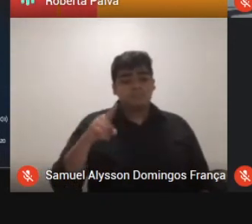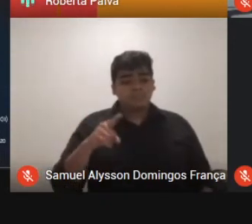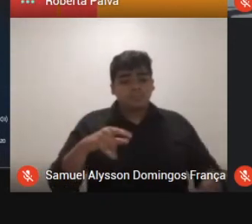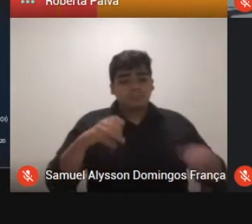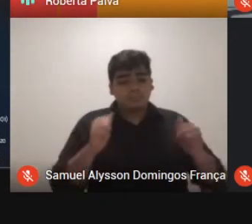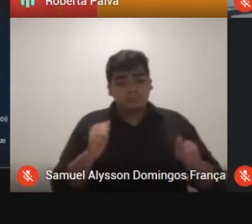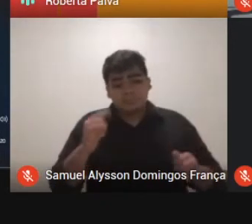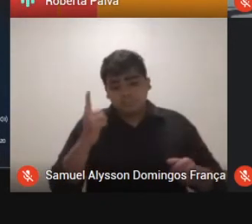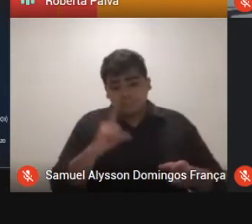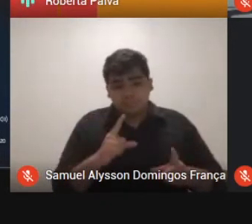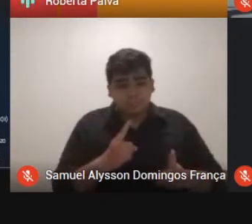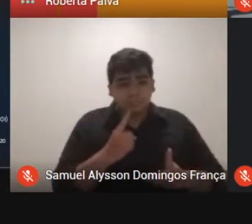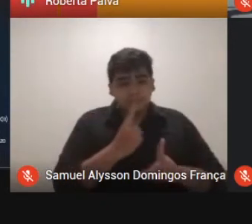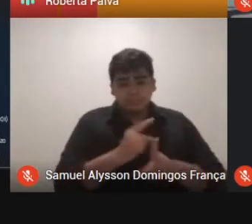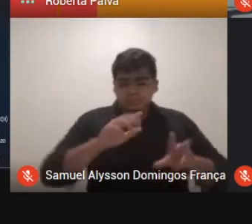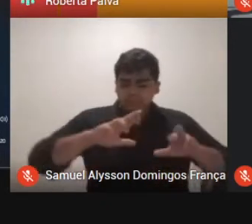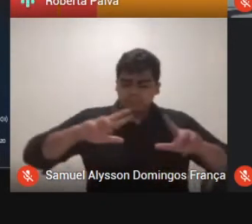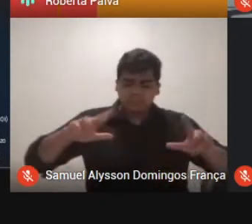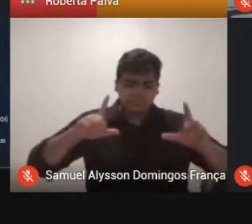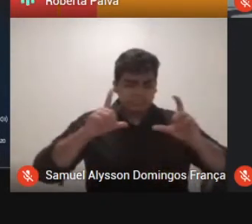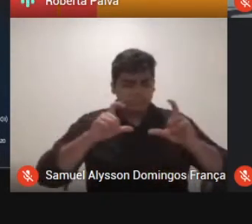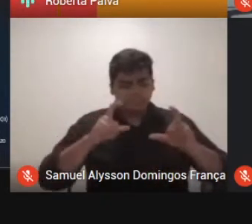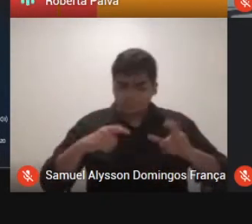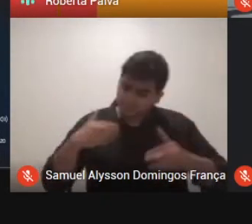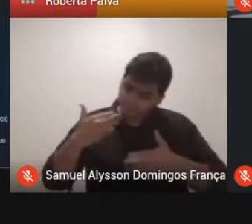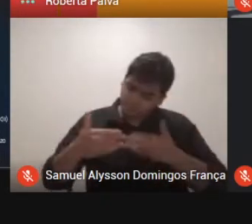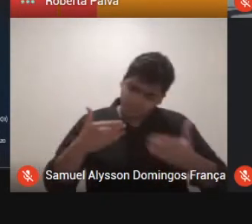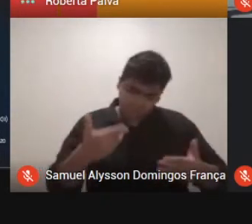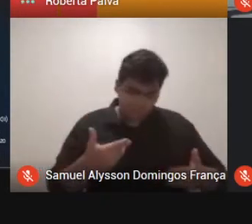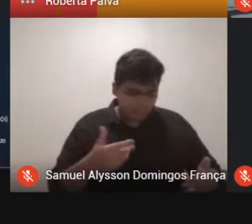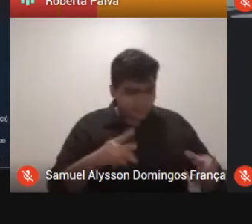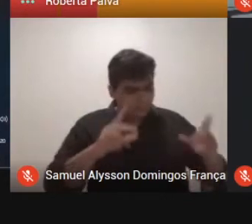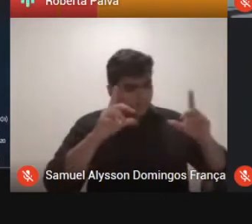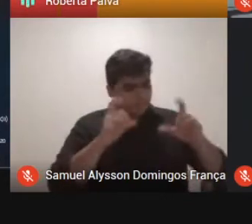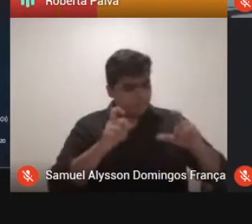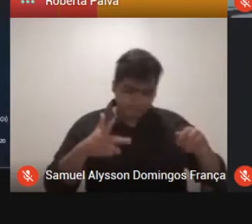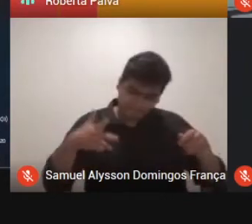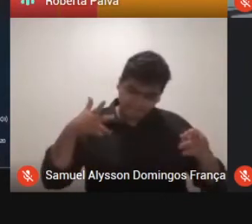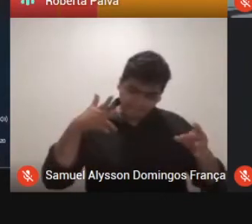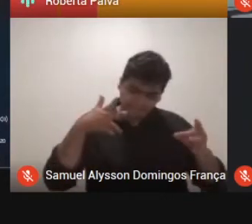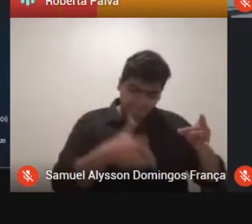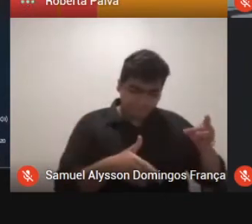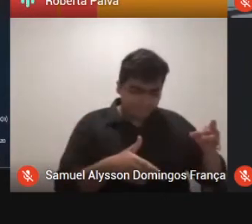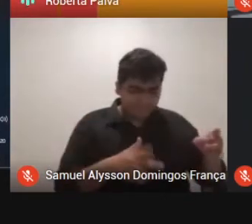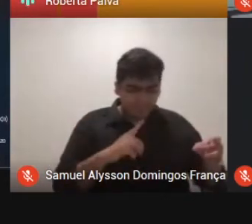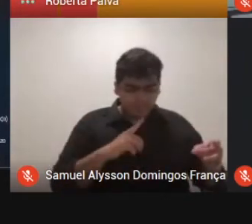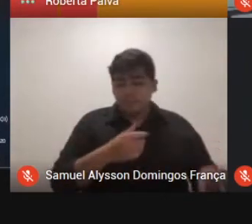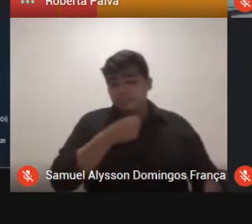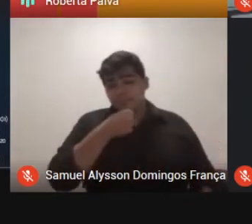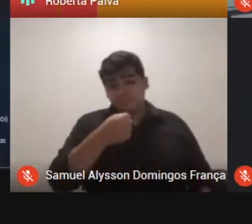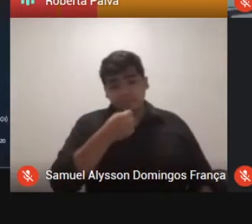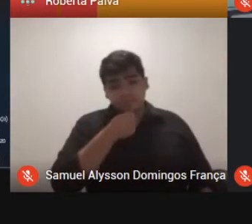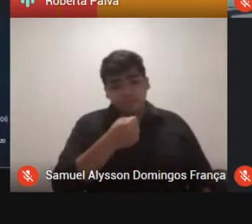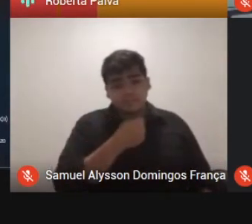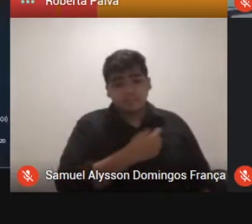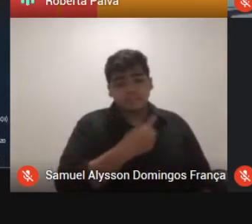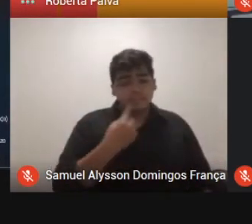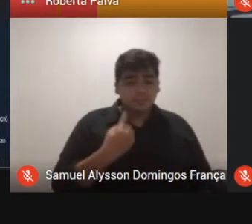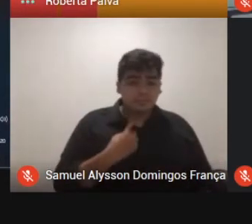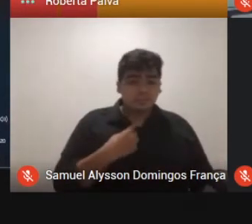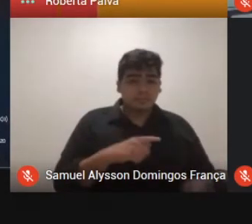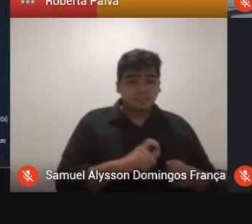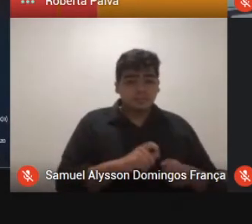várias fotos de todo o processo, fotos da inauguração, a nossa entrevista que nós demos, fotos do